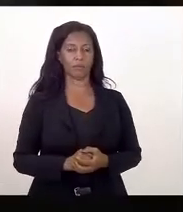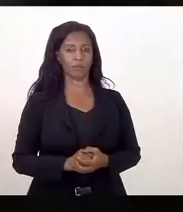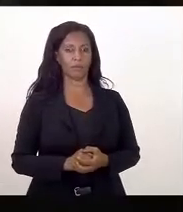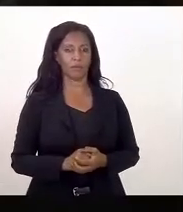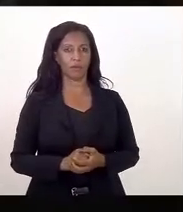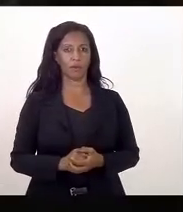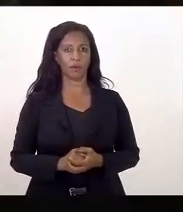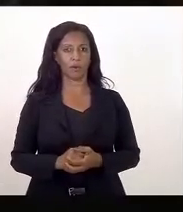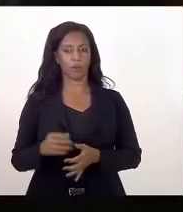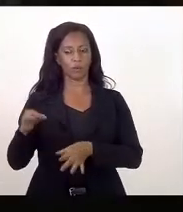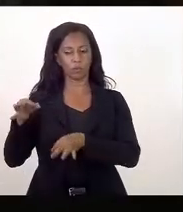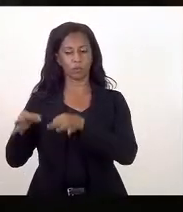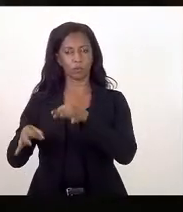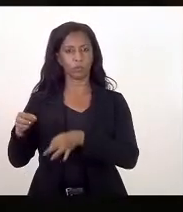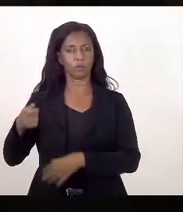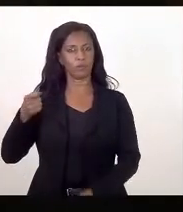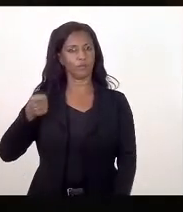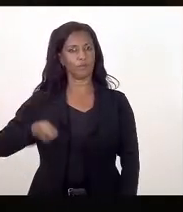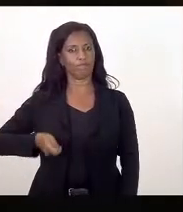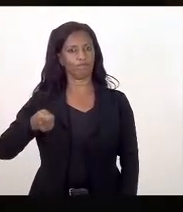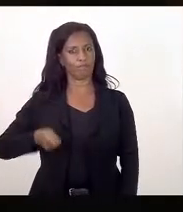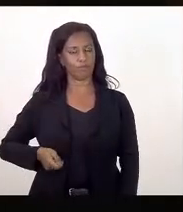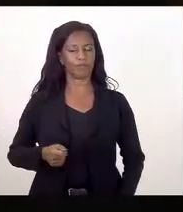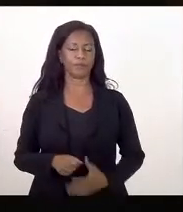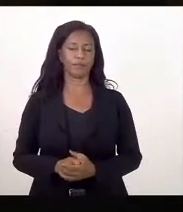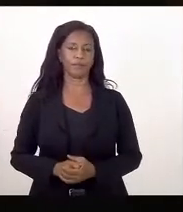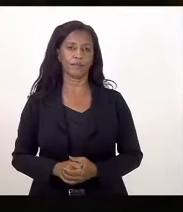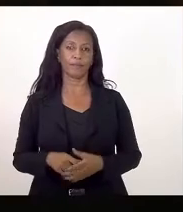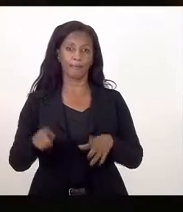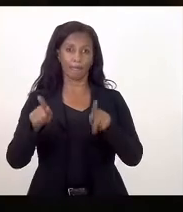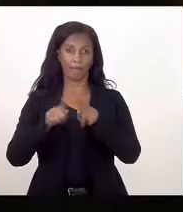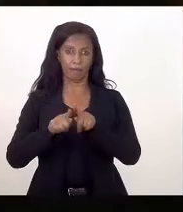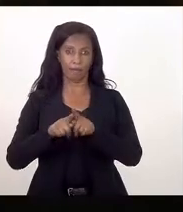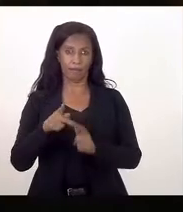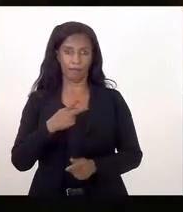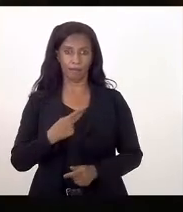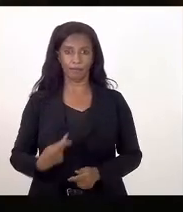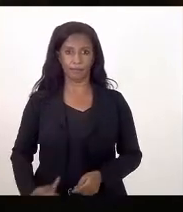Tribunal de Justiça. Além do mais, senhor presidente,